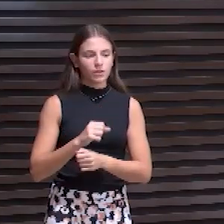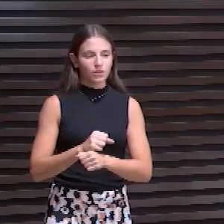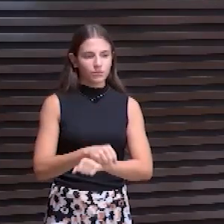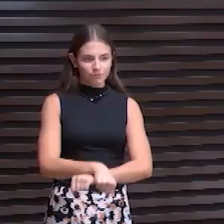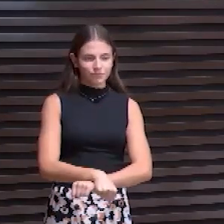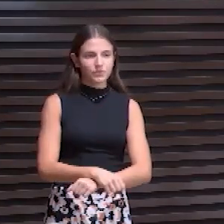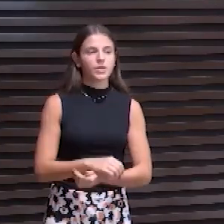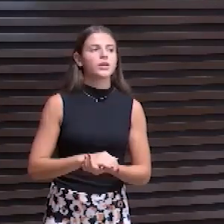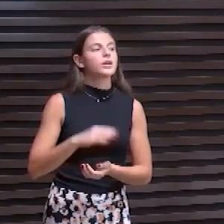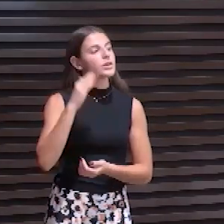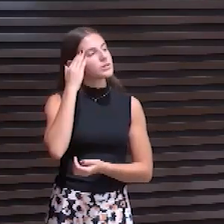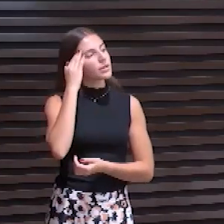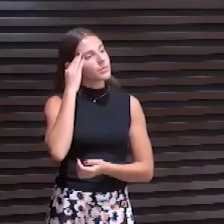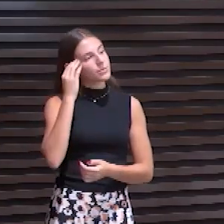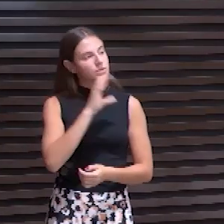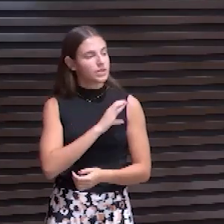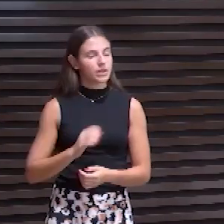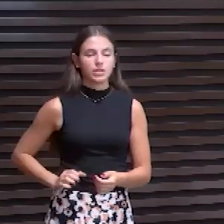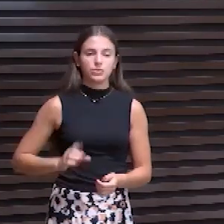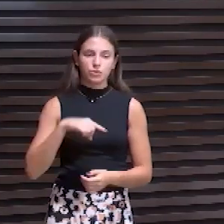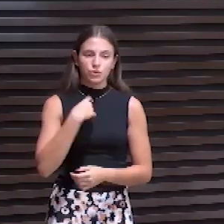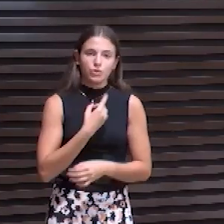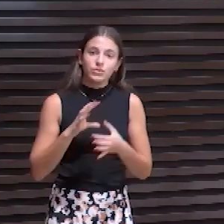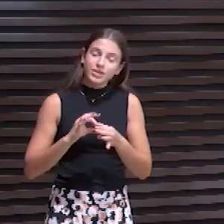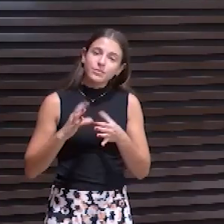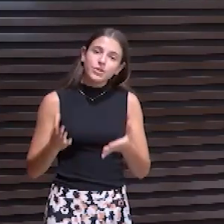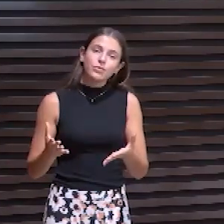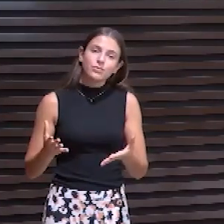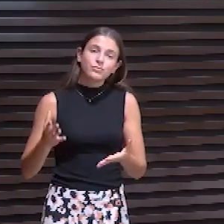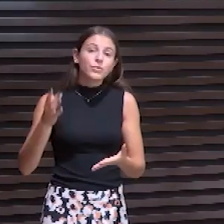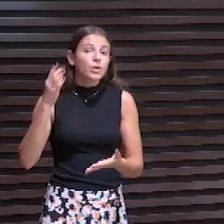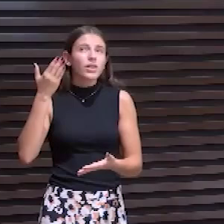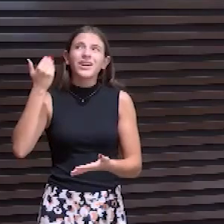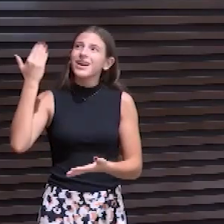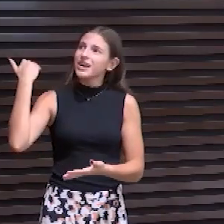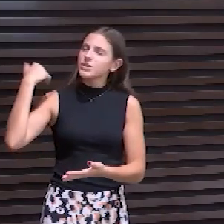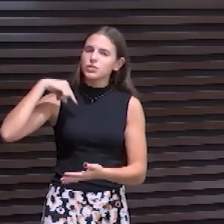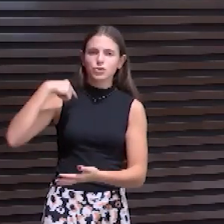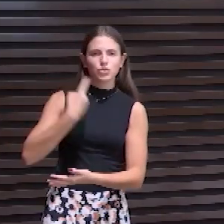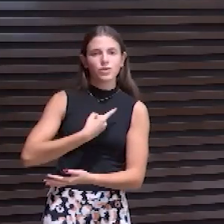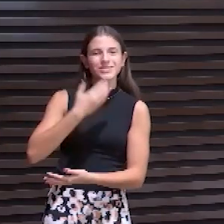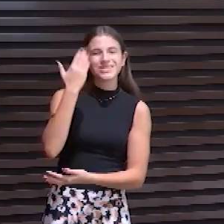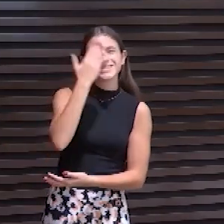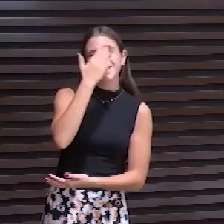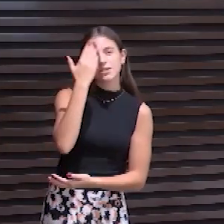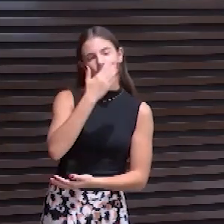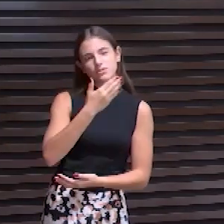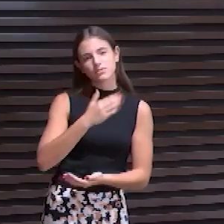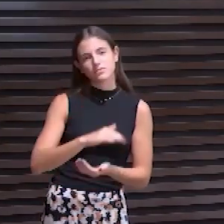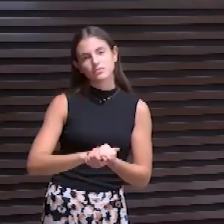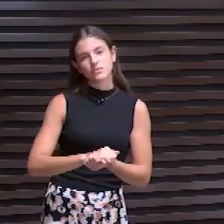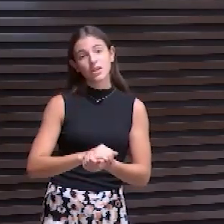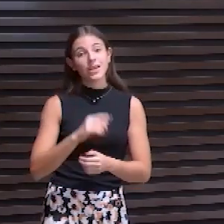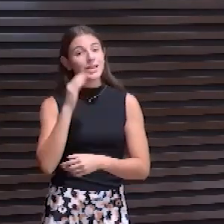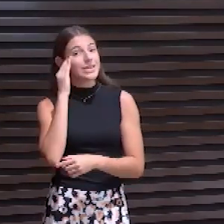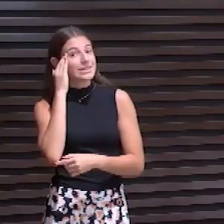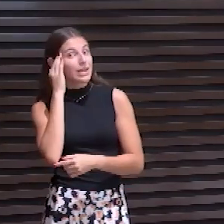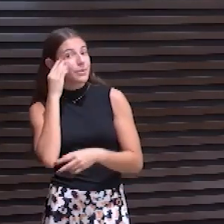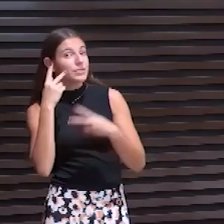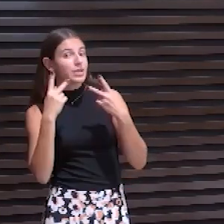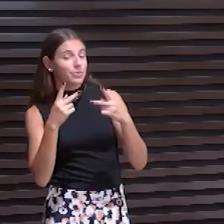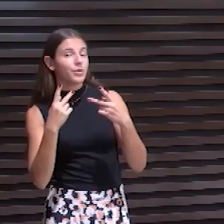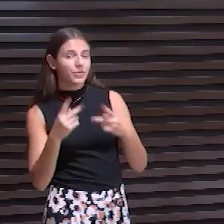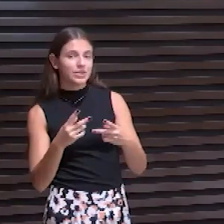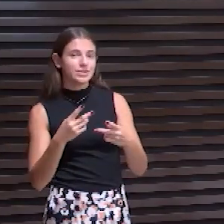libertou. Um dia nós éramos cegos, e nós sabemos que essa profecia de Isaías também tem